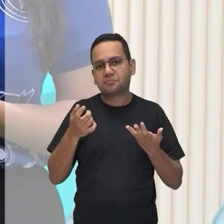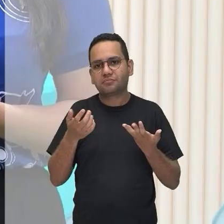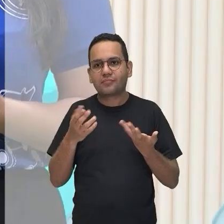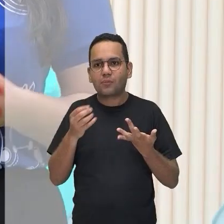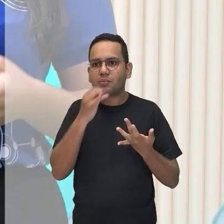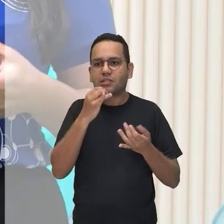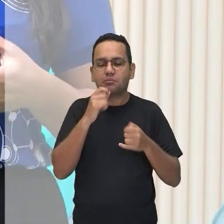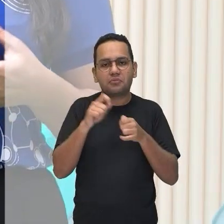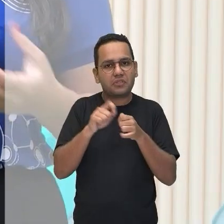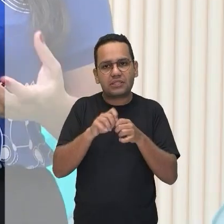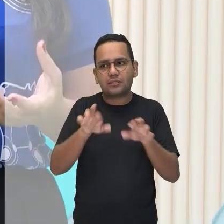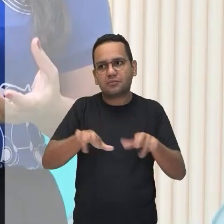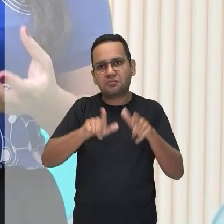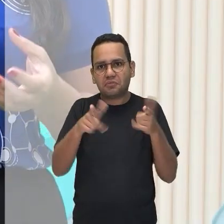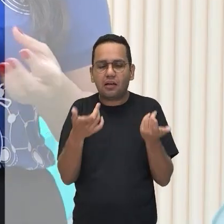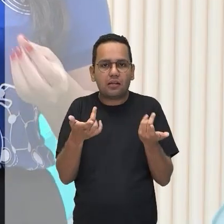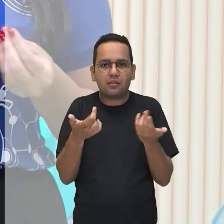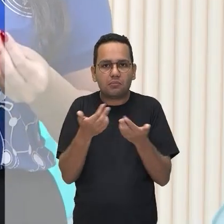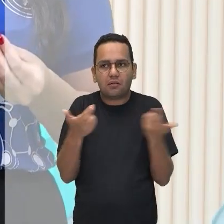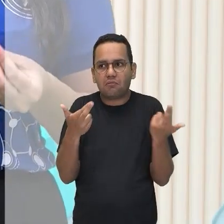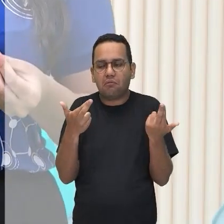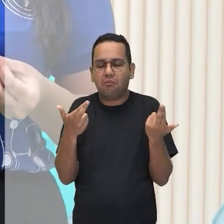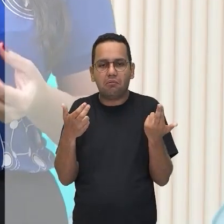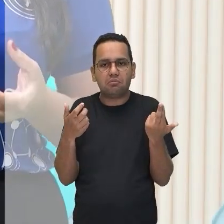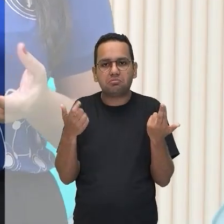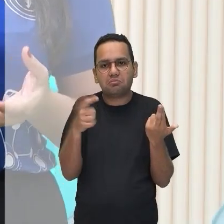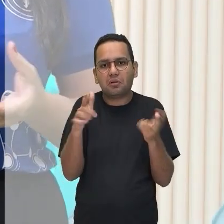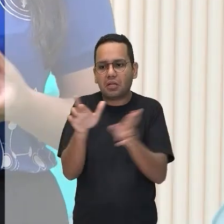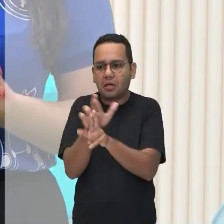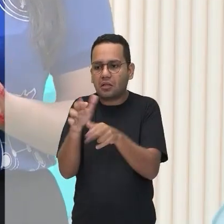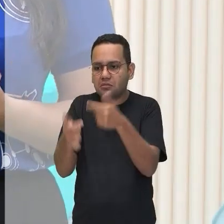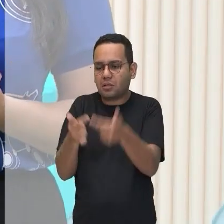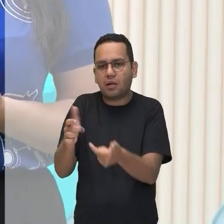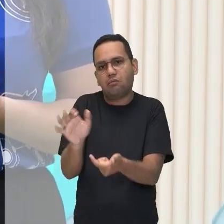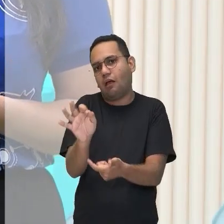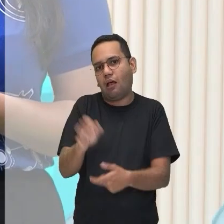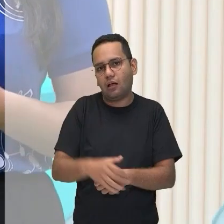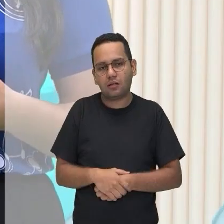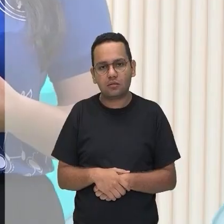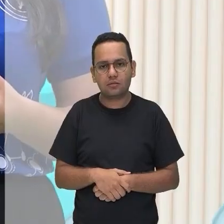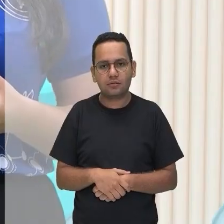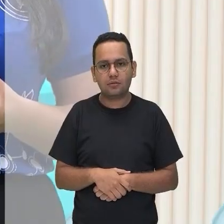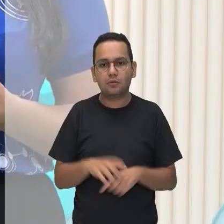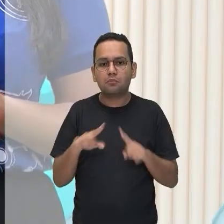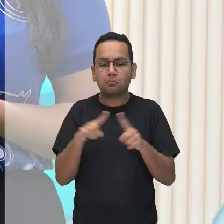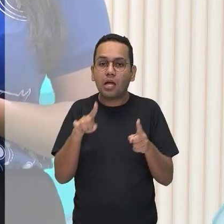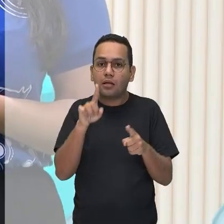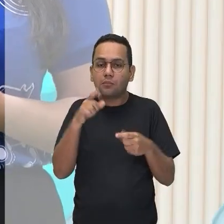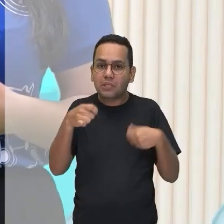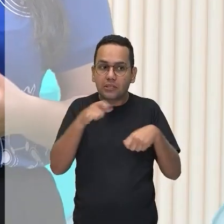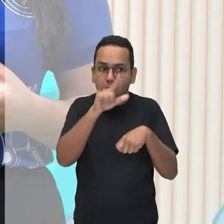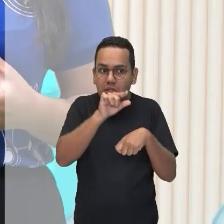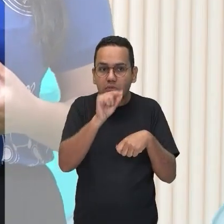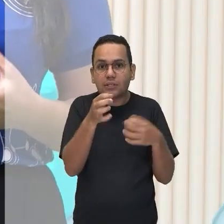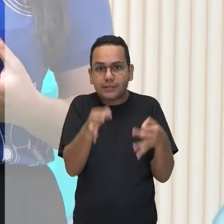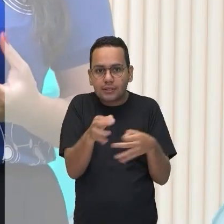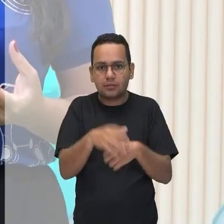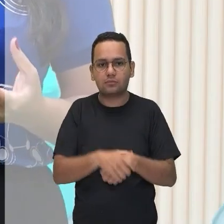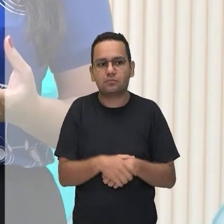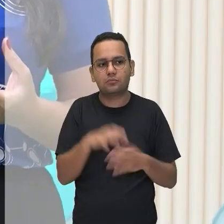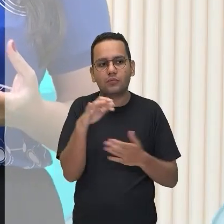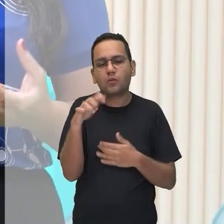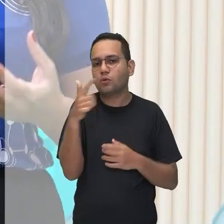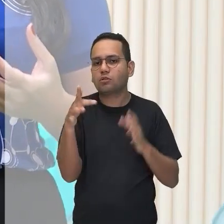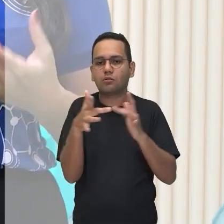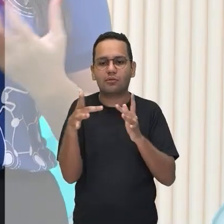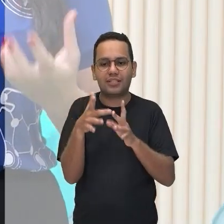seu trabalho, é um ponto de interesse também pela escolha dessas atividades. O contato